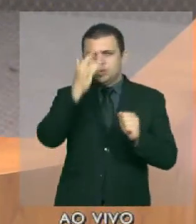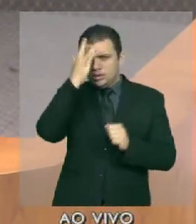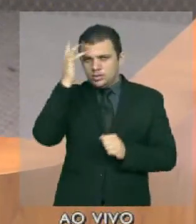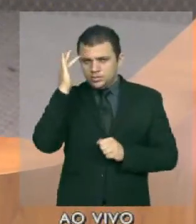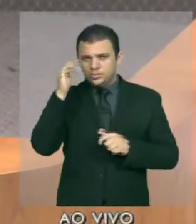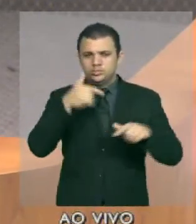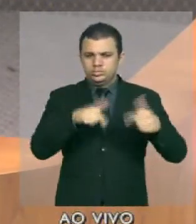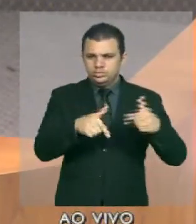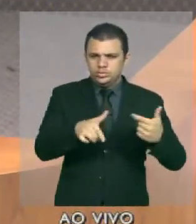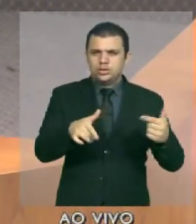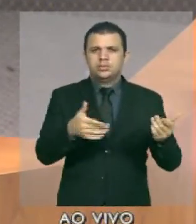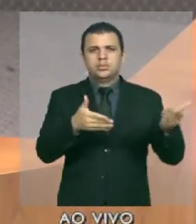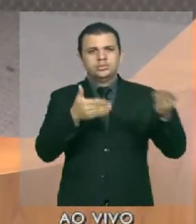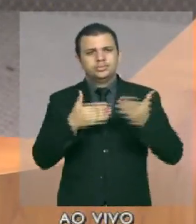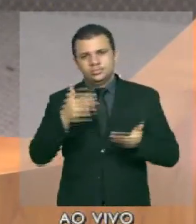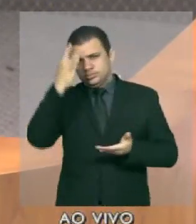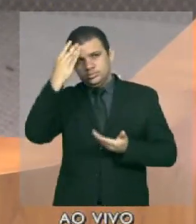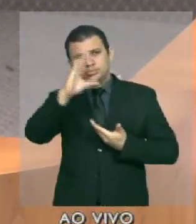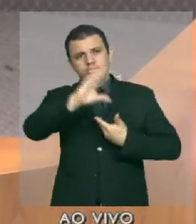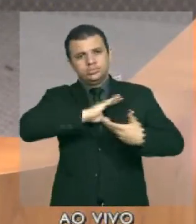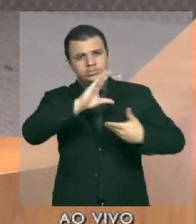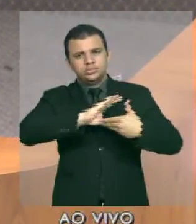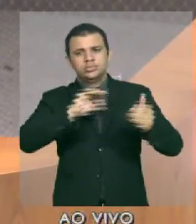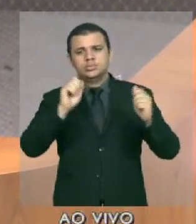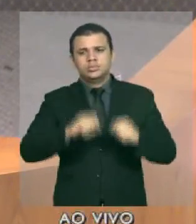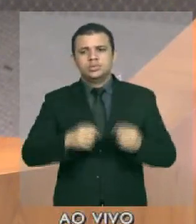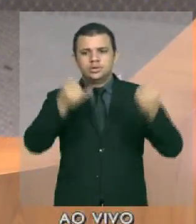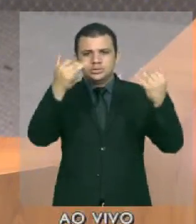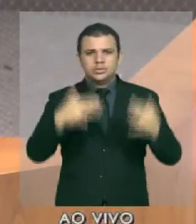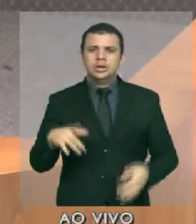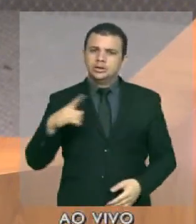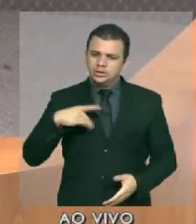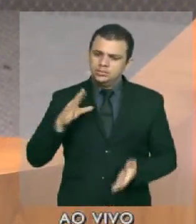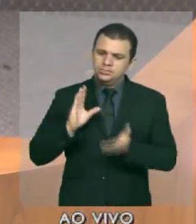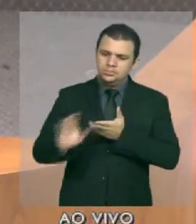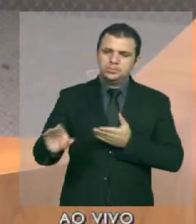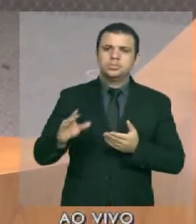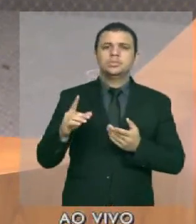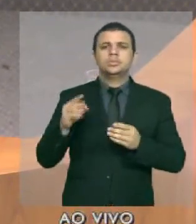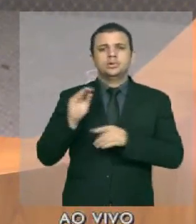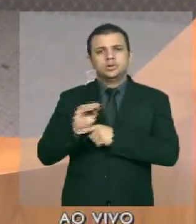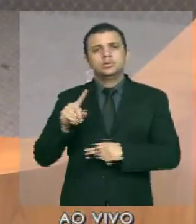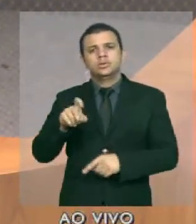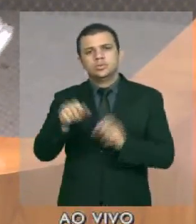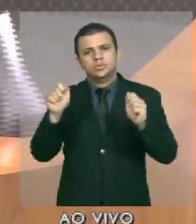que o Maranhão tem uma grande opção para investimento que a casinha de Cultura Muito obrigado a todos que Deus nos abençoe nada